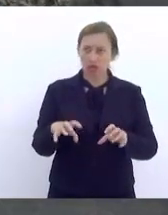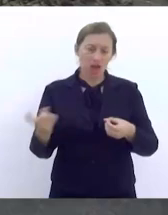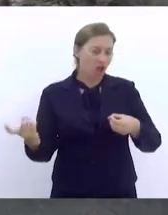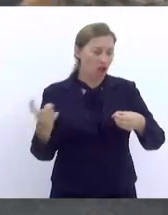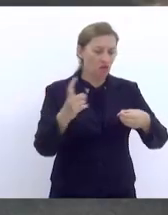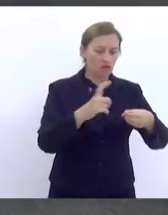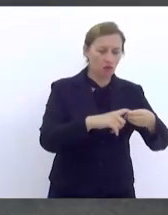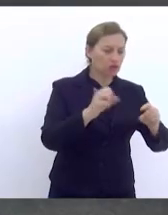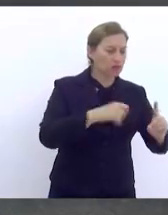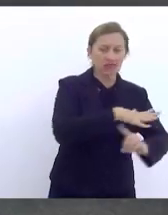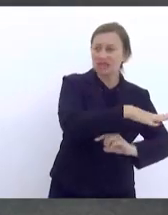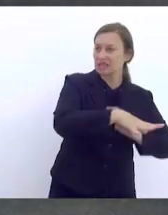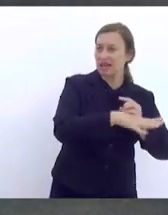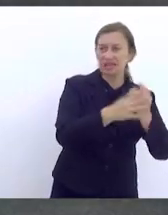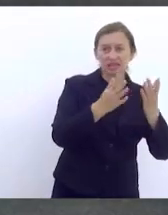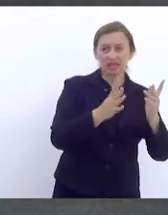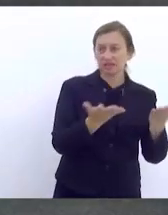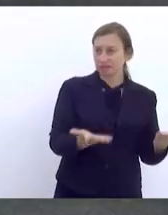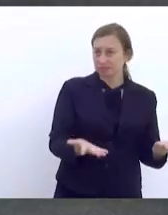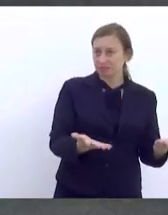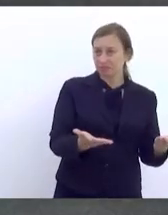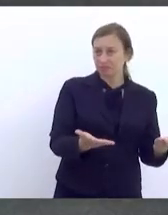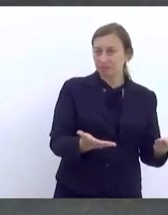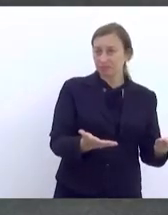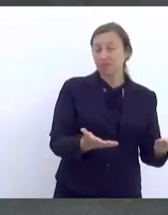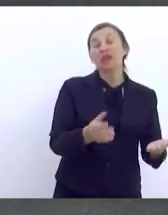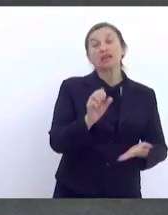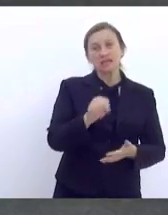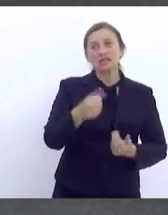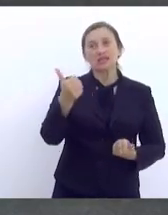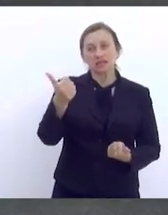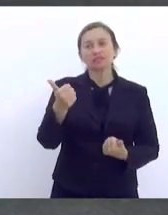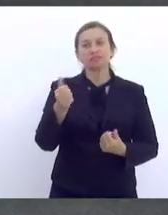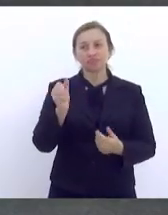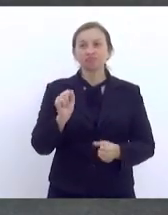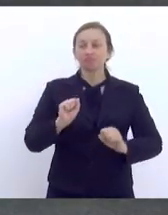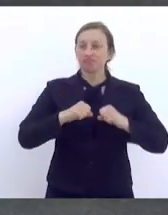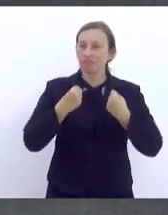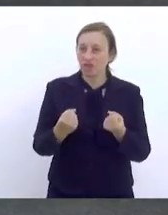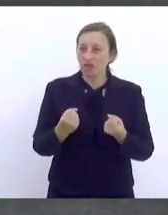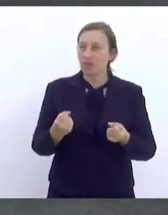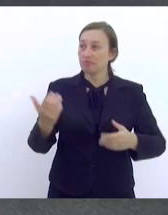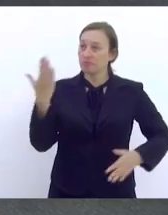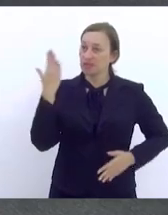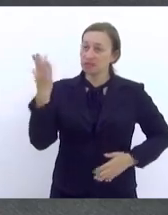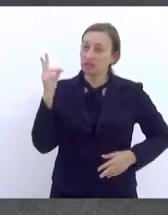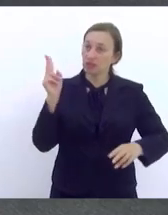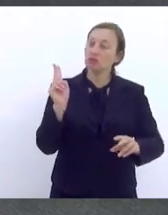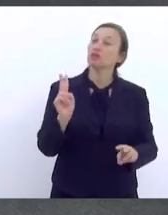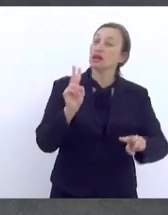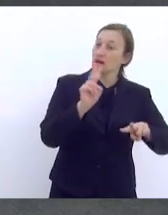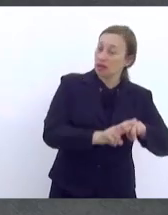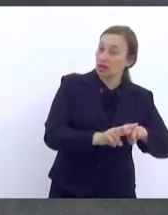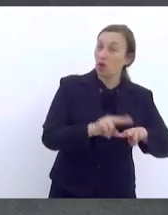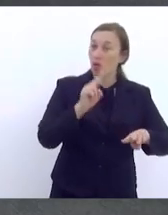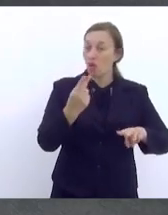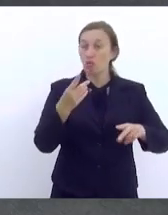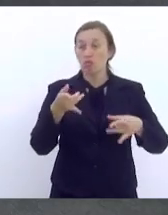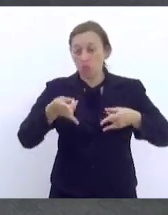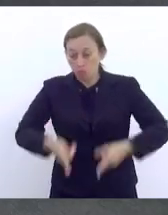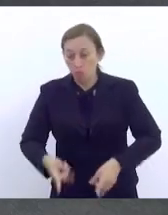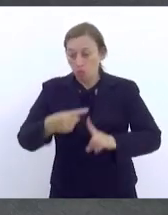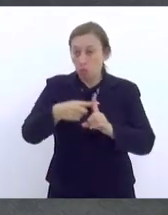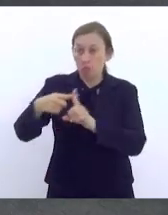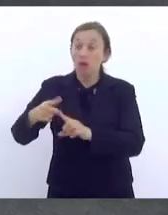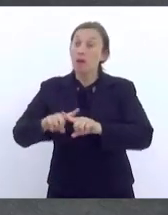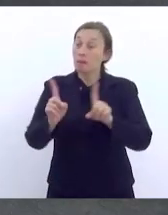Muito ao contrário nós defendemos sim que o lugar de vagabundo é na cadeia no cemitério Mas uma vez que está sobre